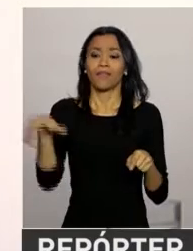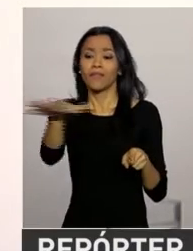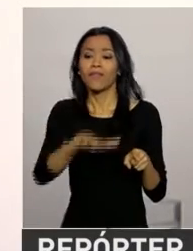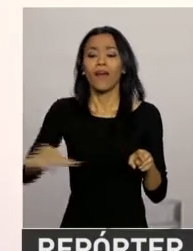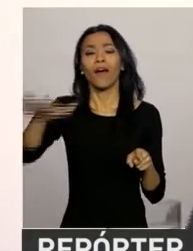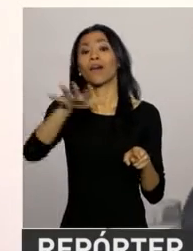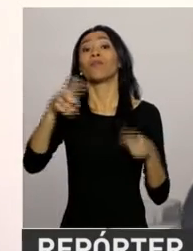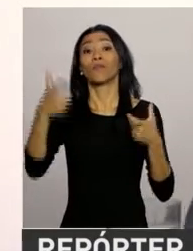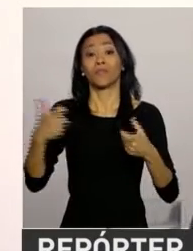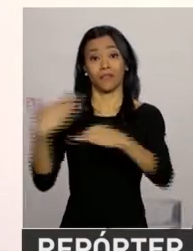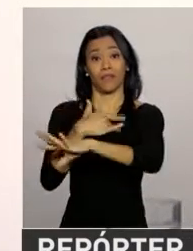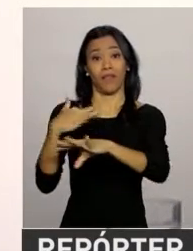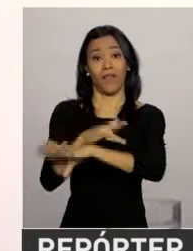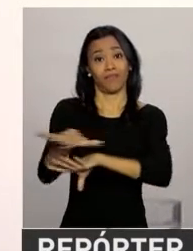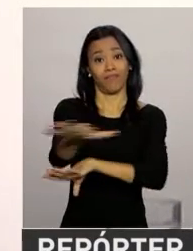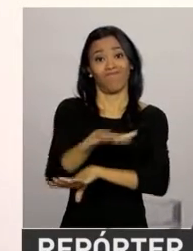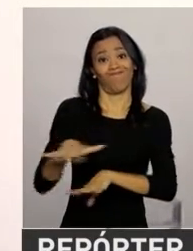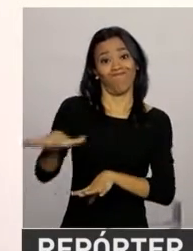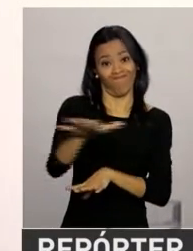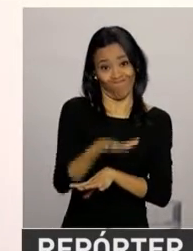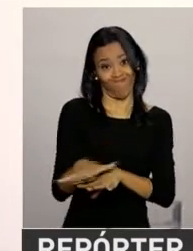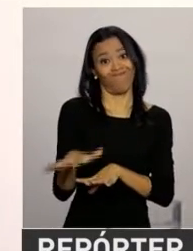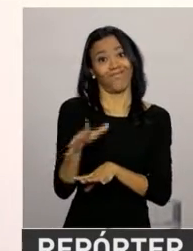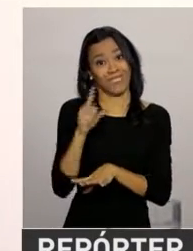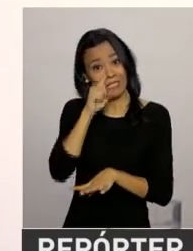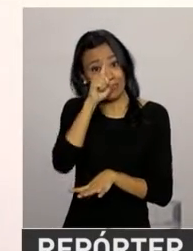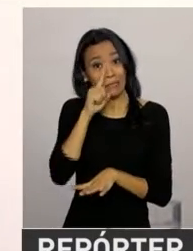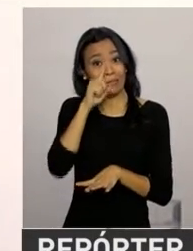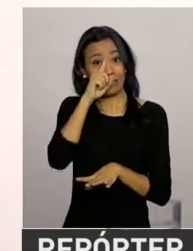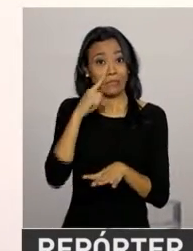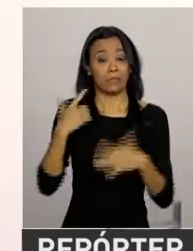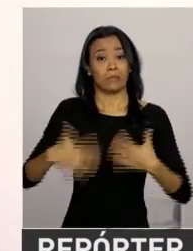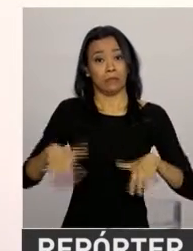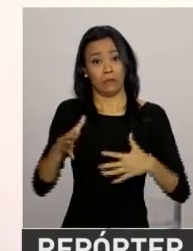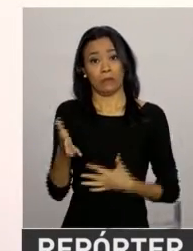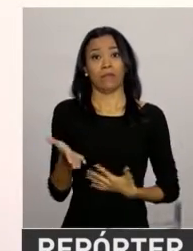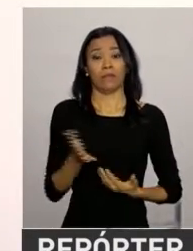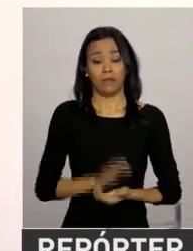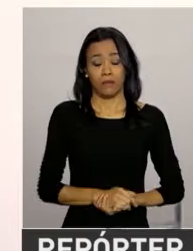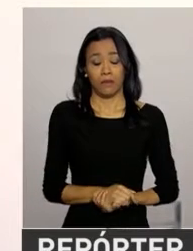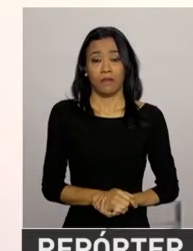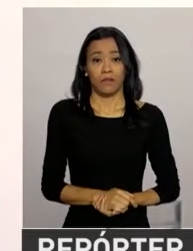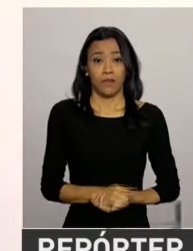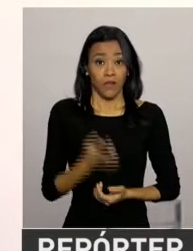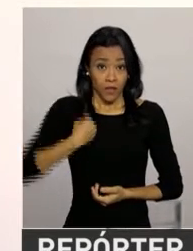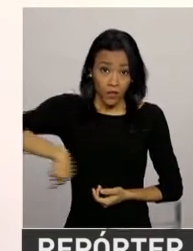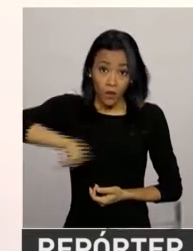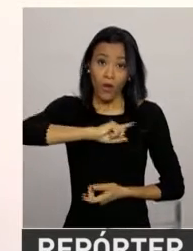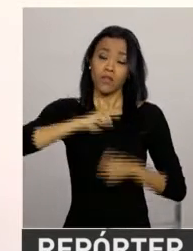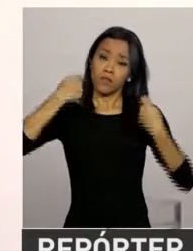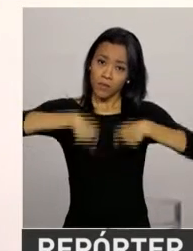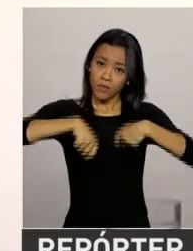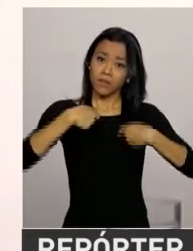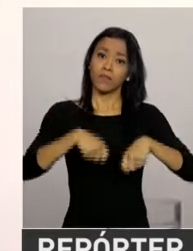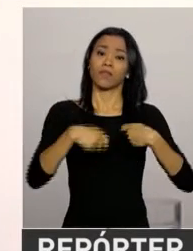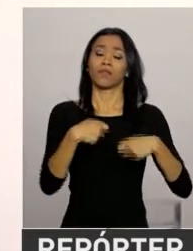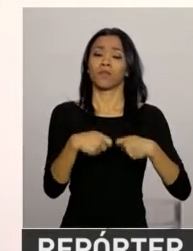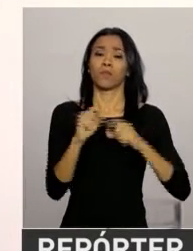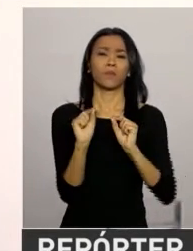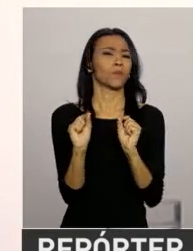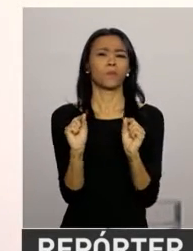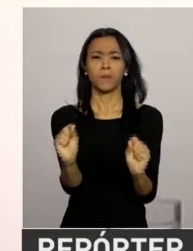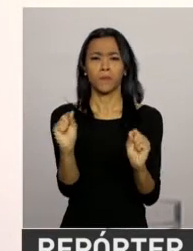metropolitana o que é muito mais grave muito mais grave e nós precisamos é